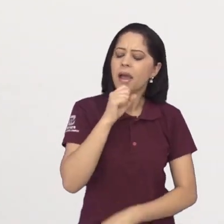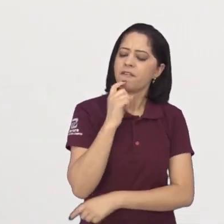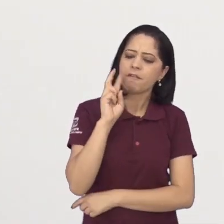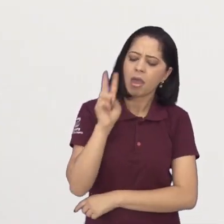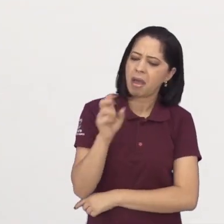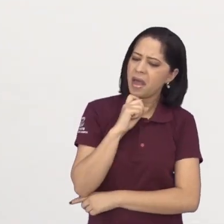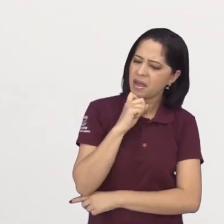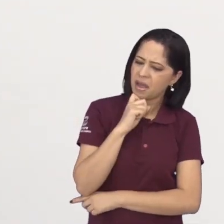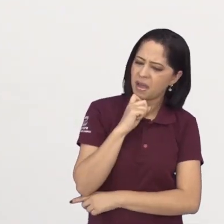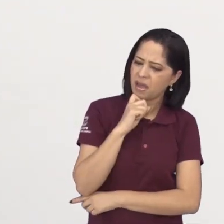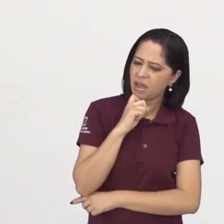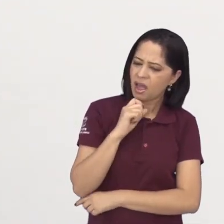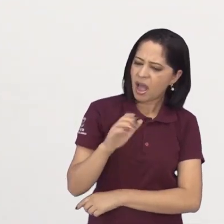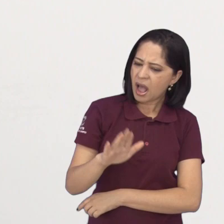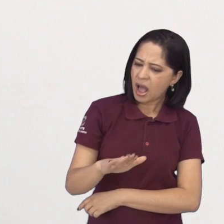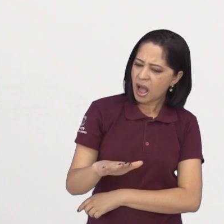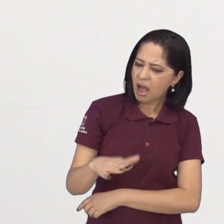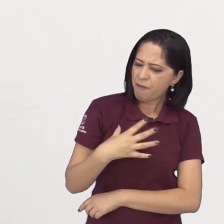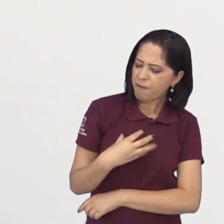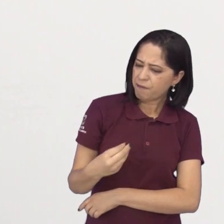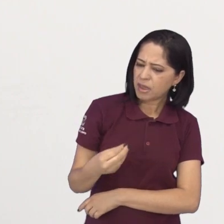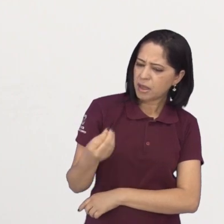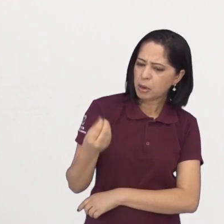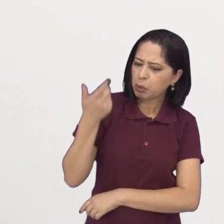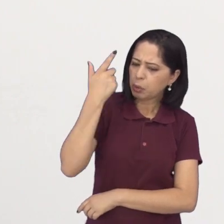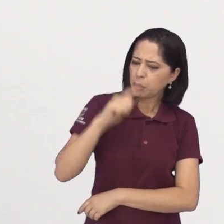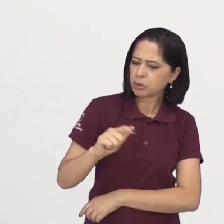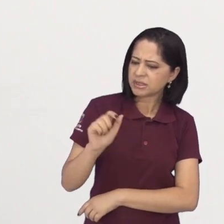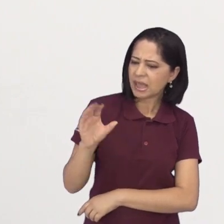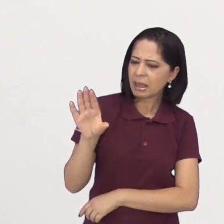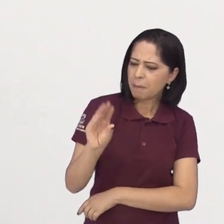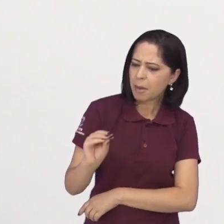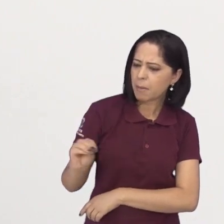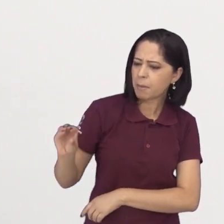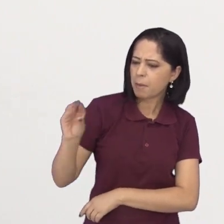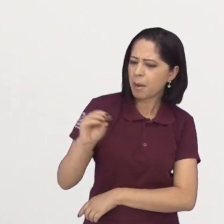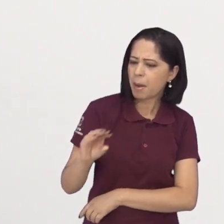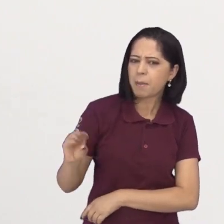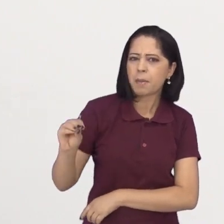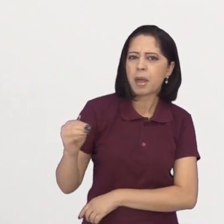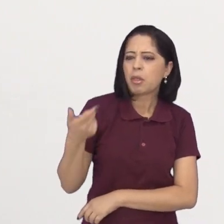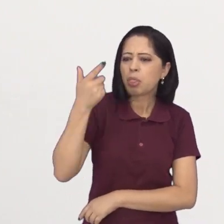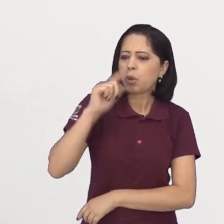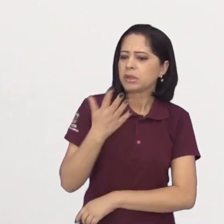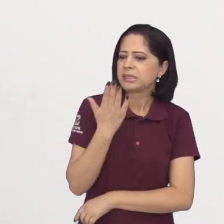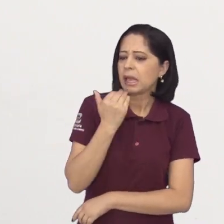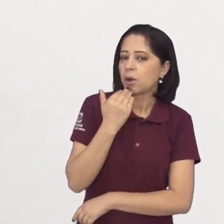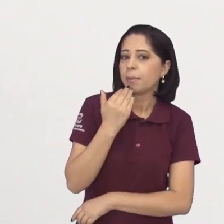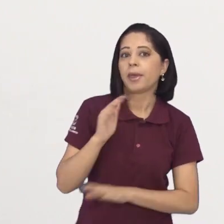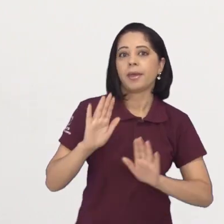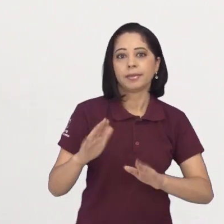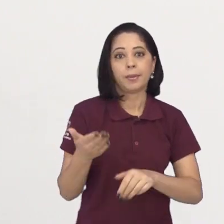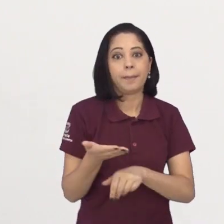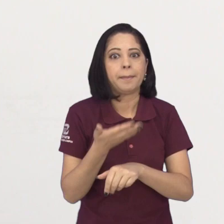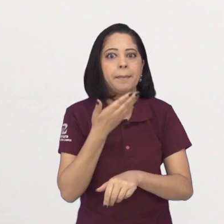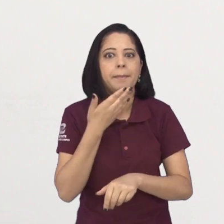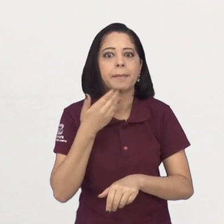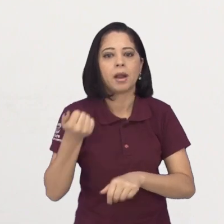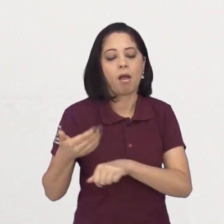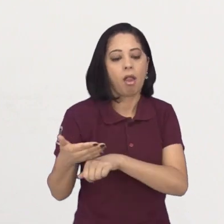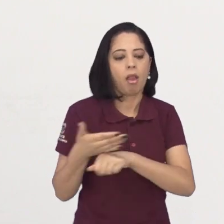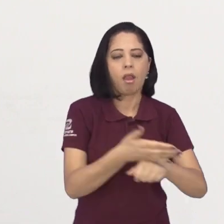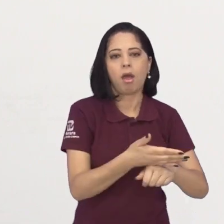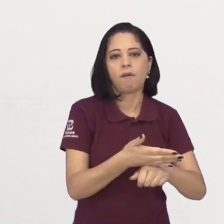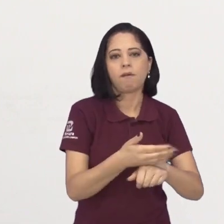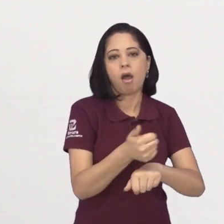crianças, às vezes, percebem que ela tem uma dificuldade maior para aprender, para interagir, para se alimentar, e acabam